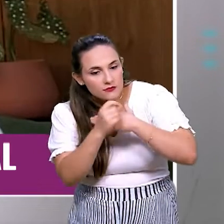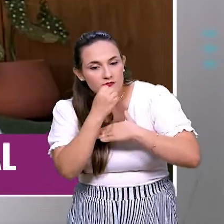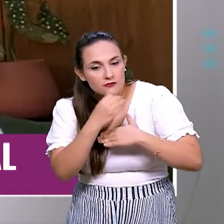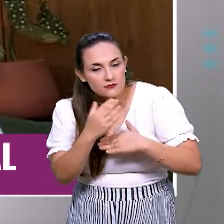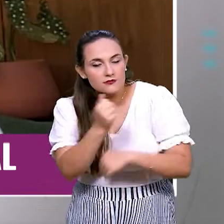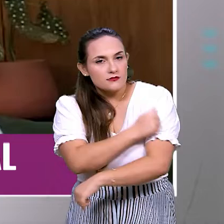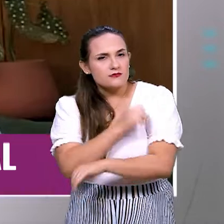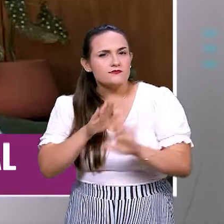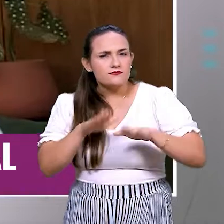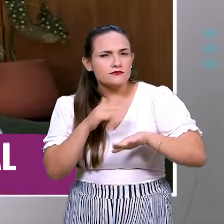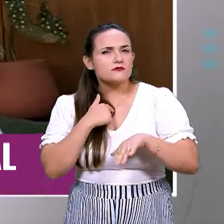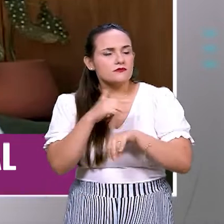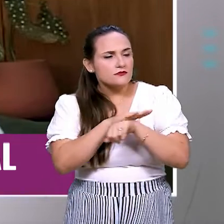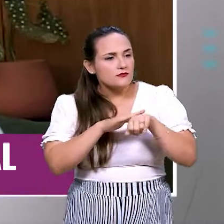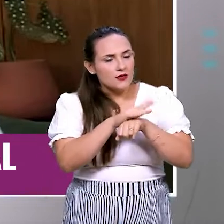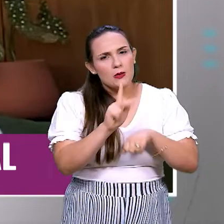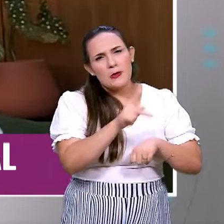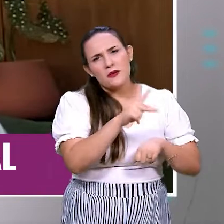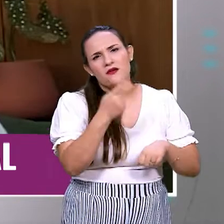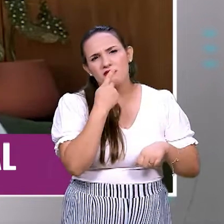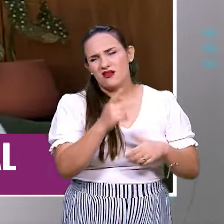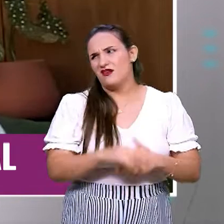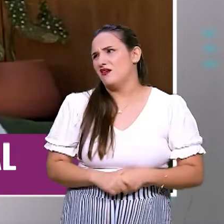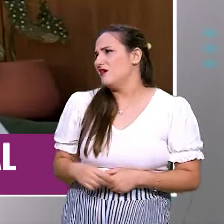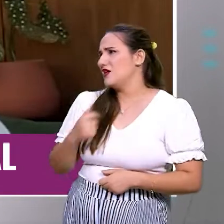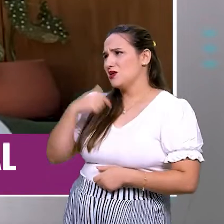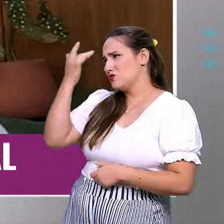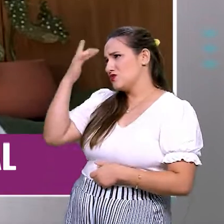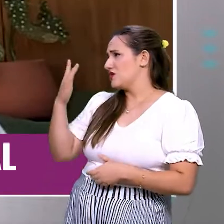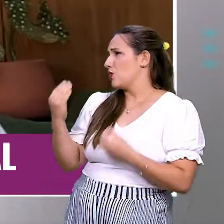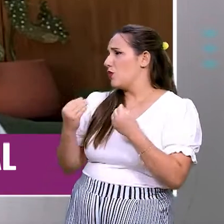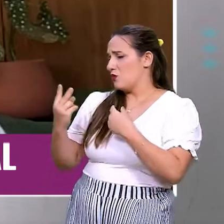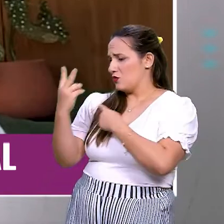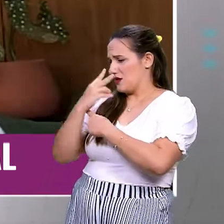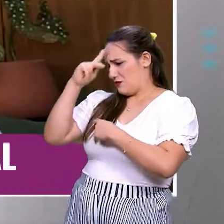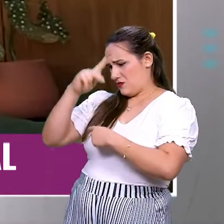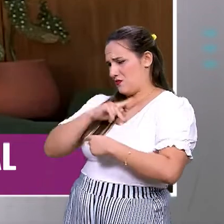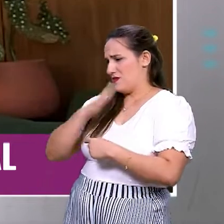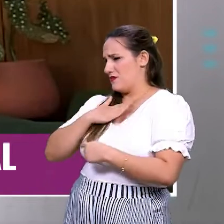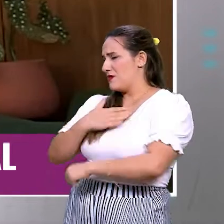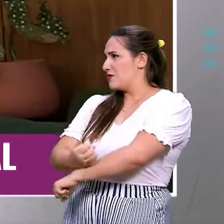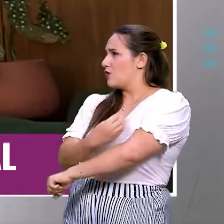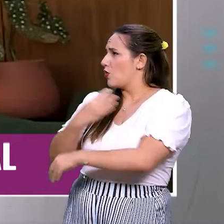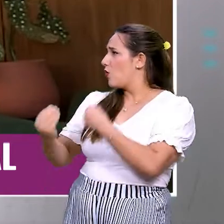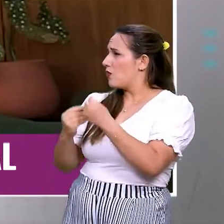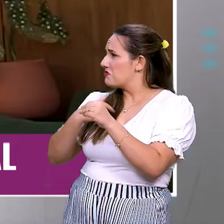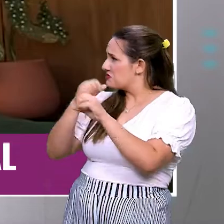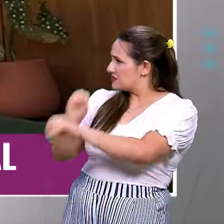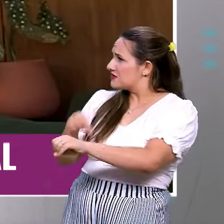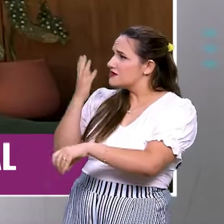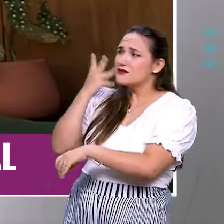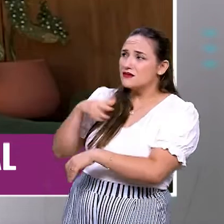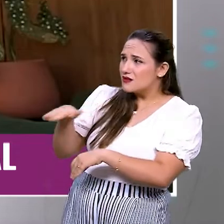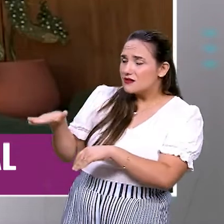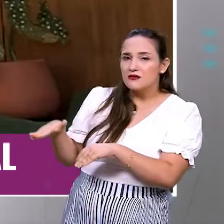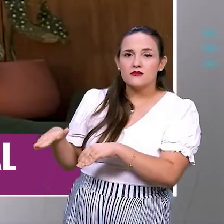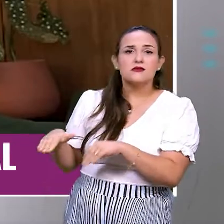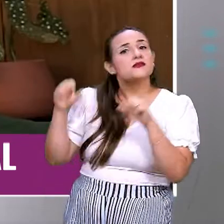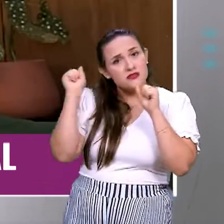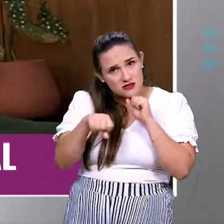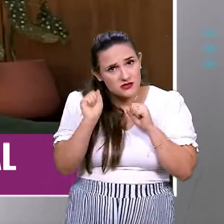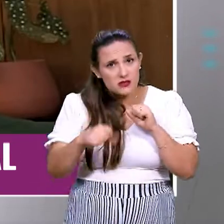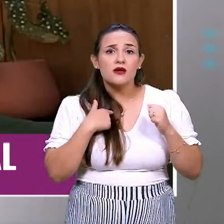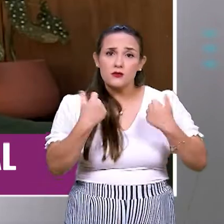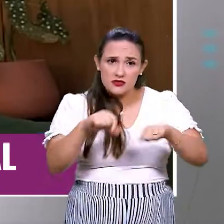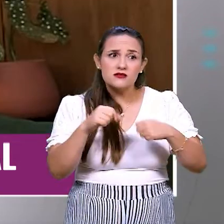vezes eu converso com alguns professores e eles falam assim, mas Gabriel, eu não sei nem lidar com as minhas questões emocionais, como é que eu vou ensinar isso para as crianças? E sim, a gente precisa ensinar